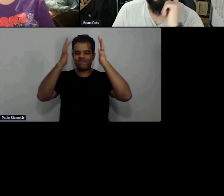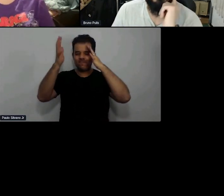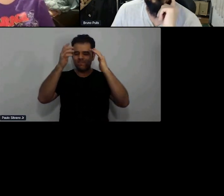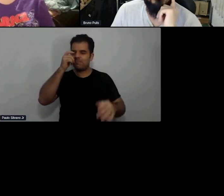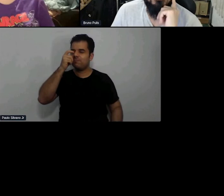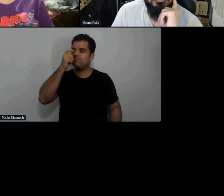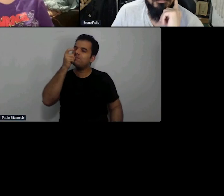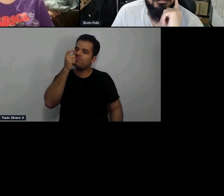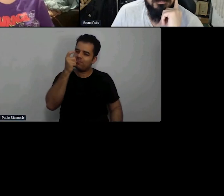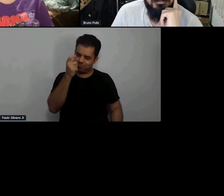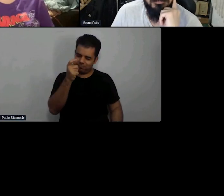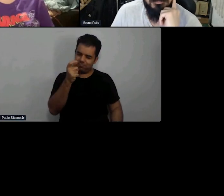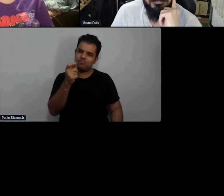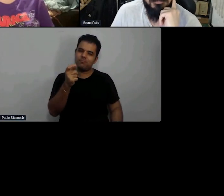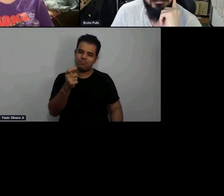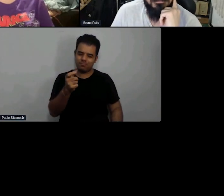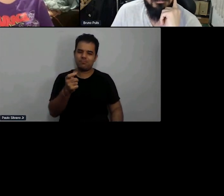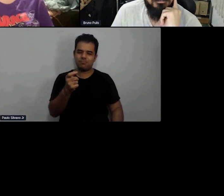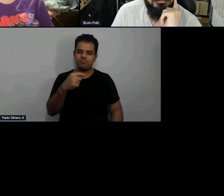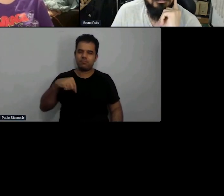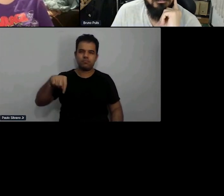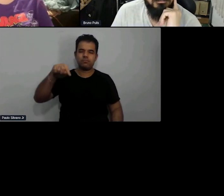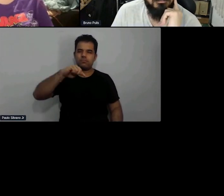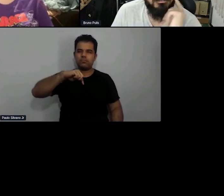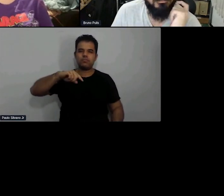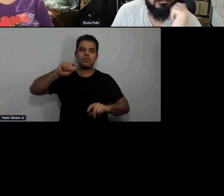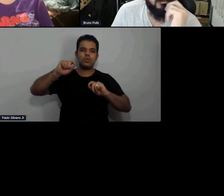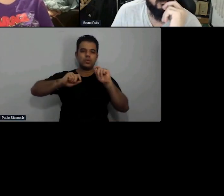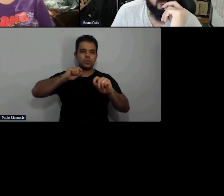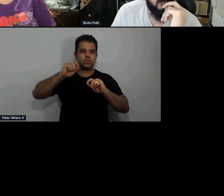interessante que